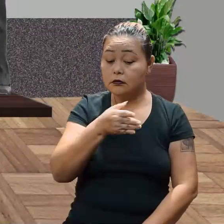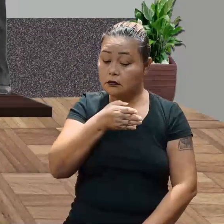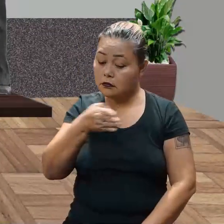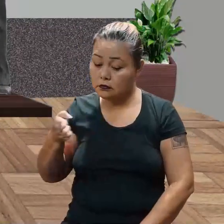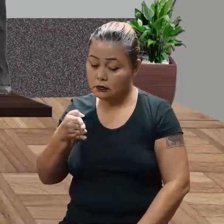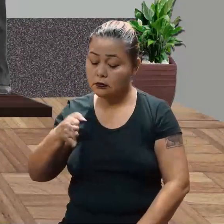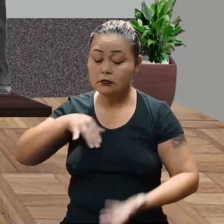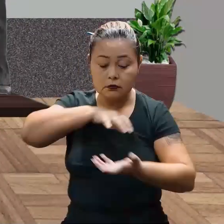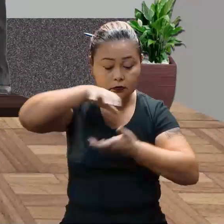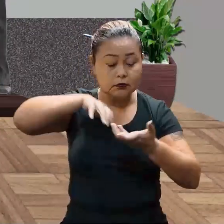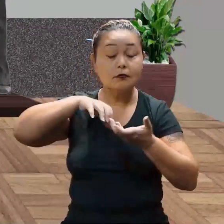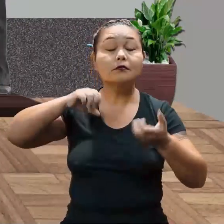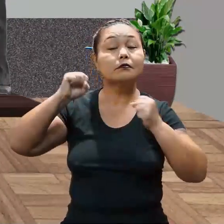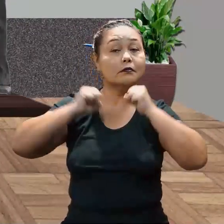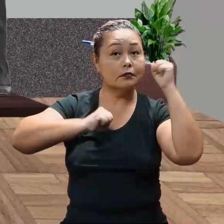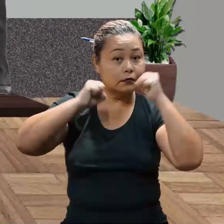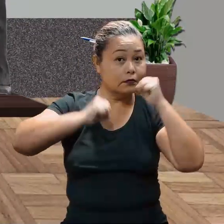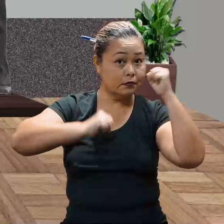segunda Revolução Industrial.